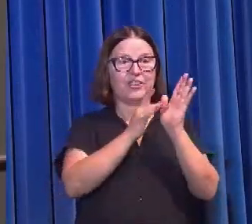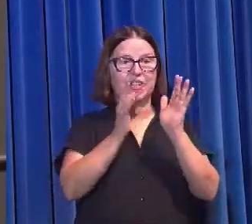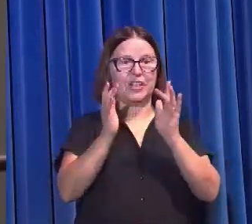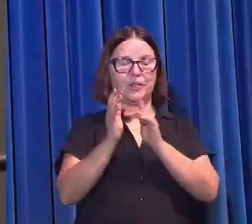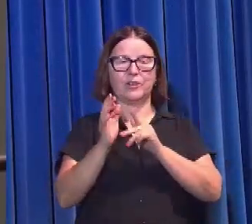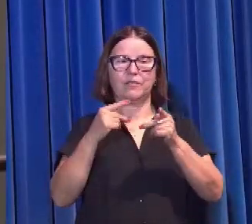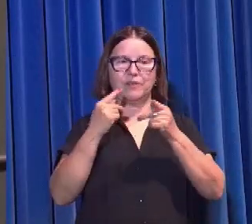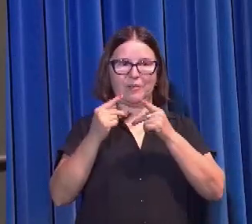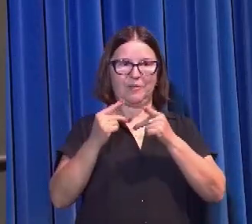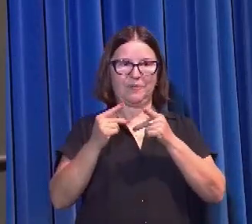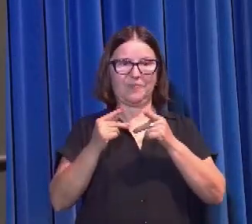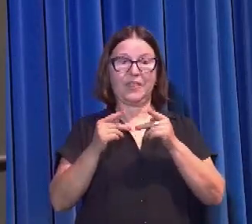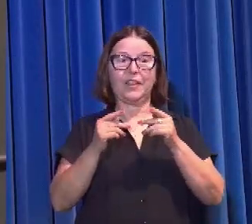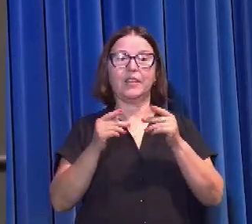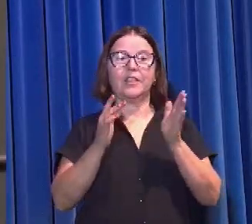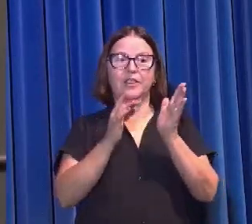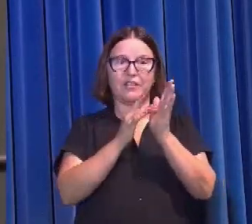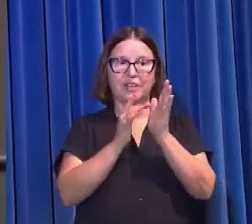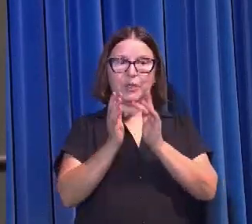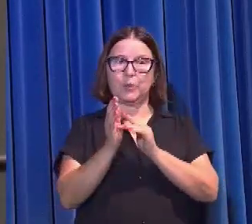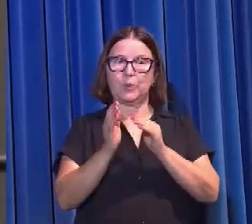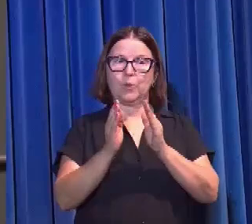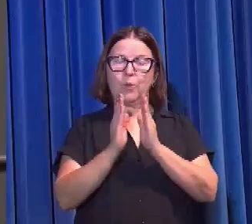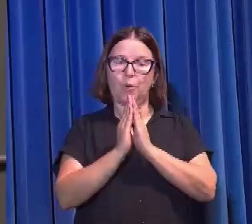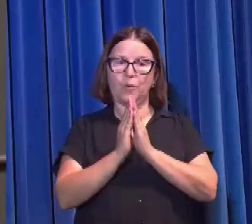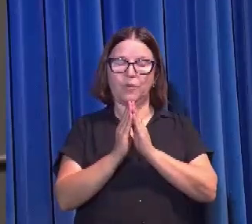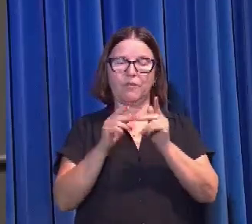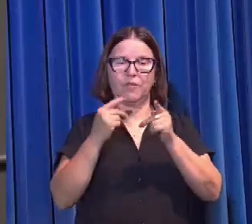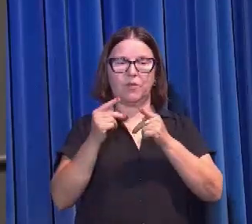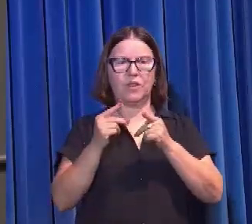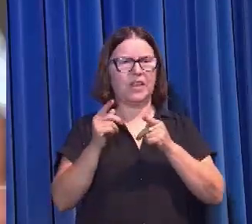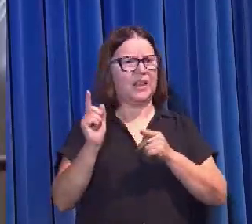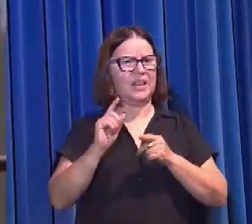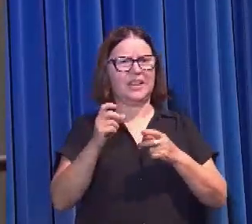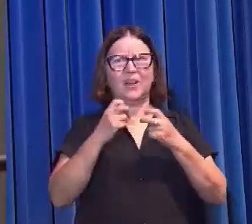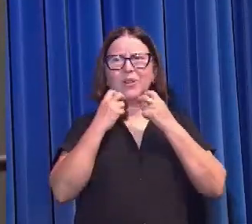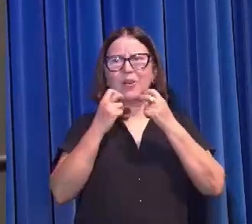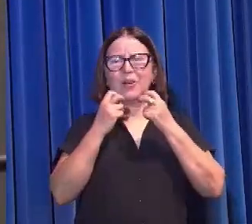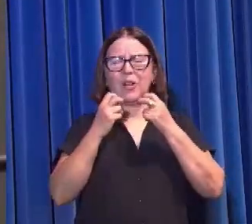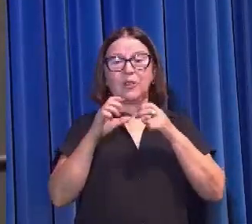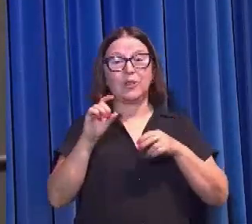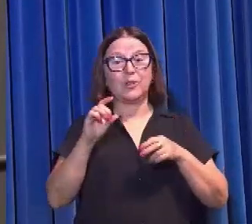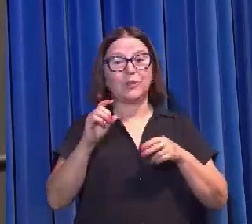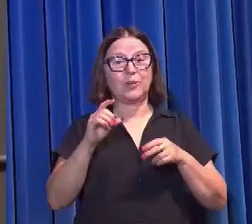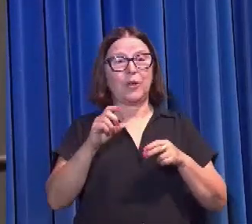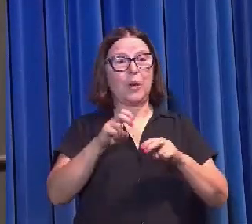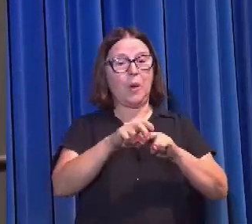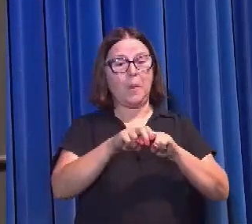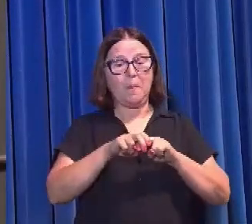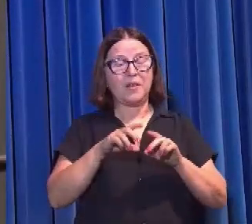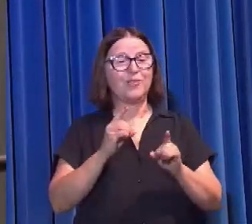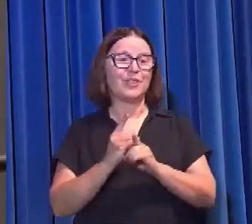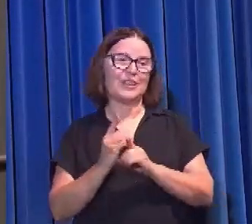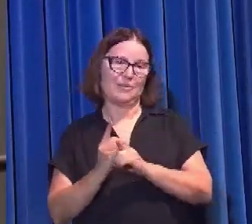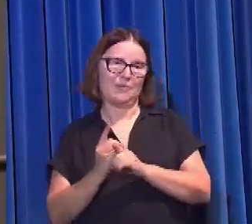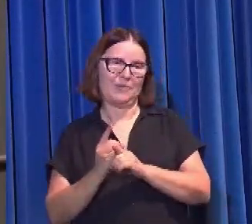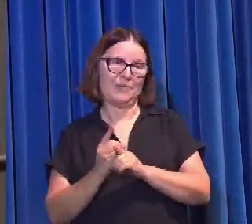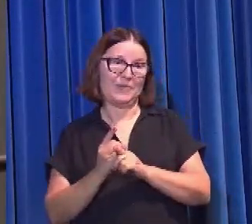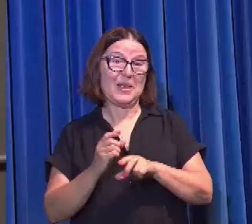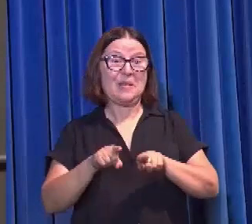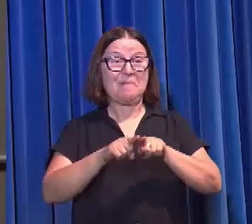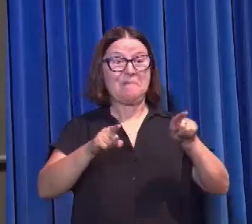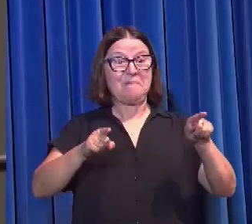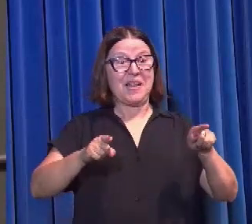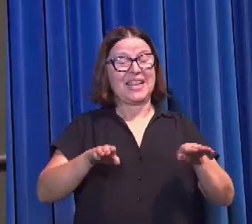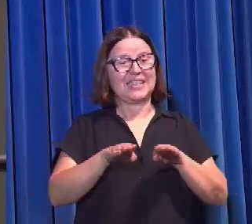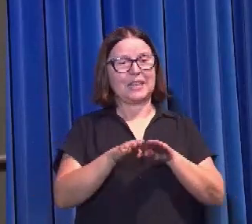por mim e por você. Ele orou assim, eu não rogo somente por estes, estava se referindo aos discípulos, mas também por aqueles que